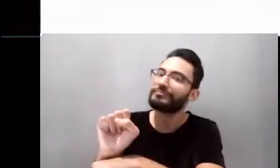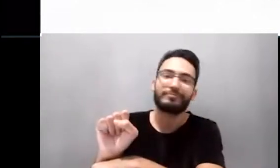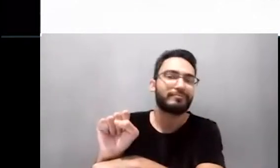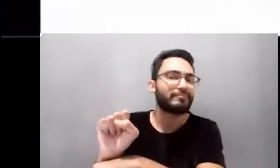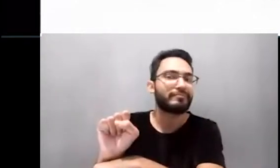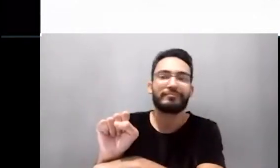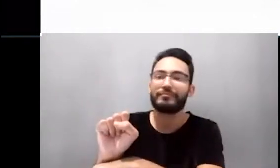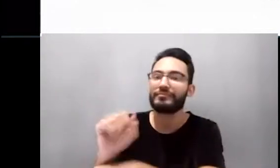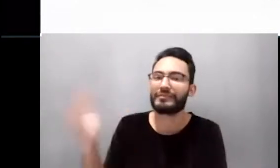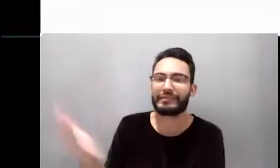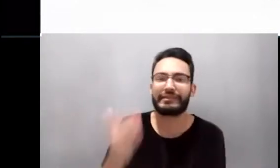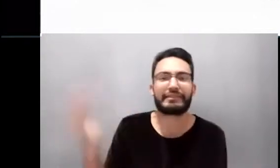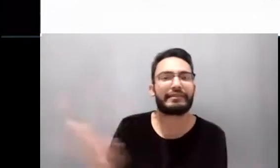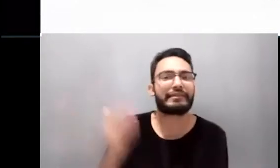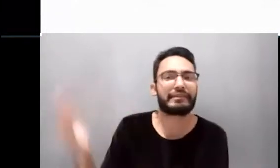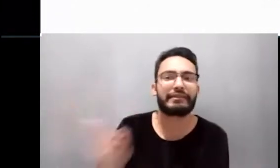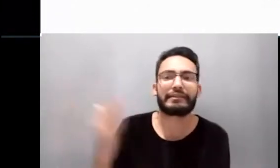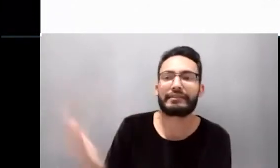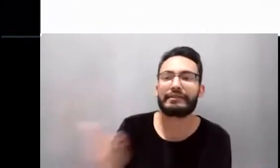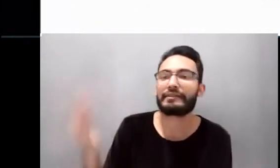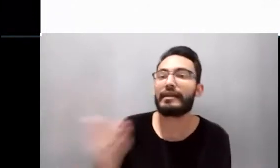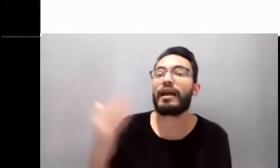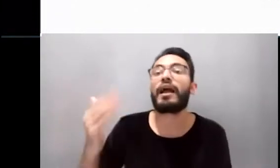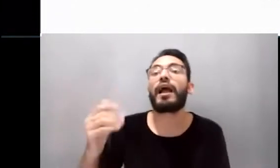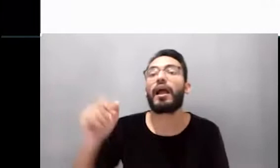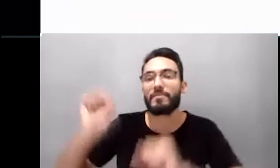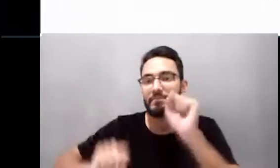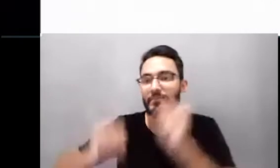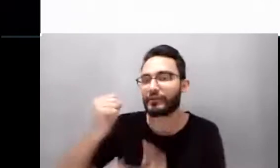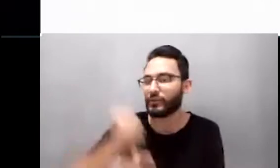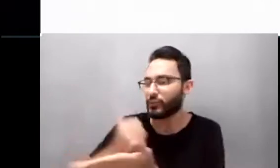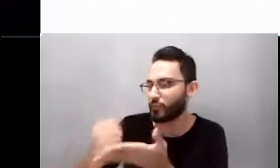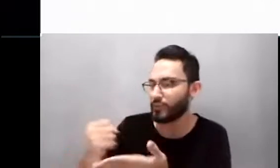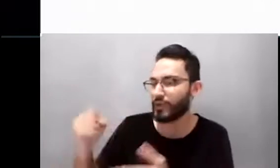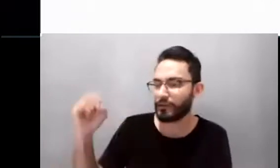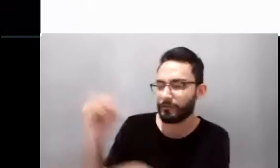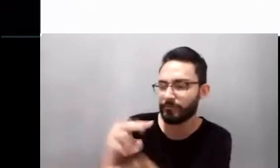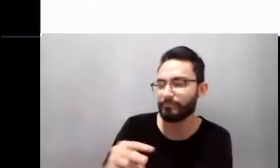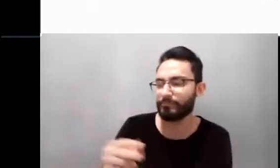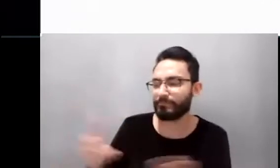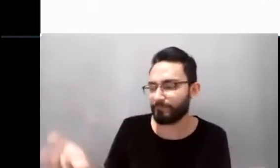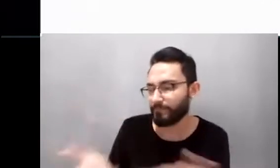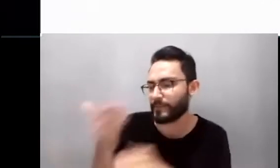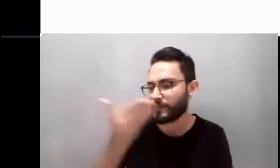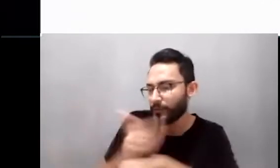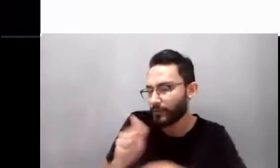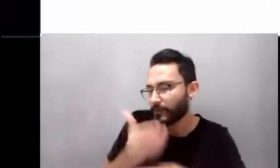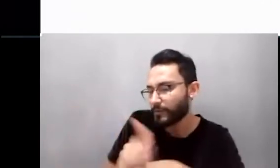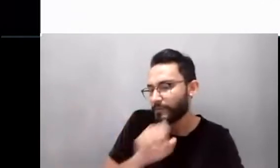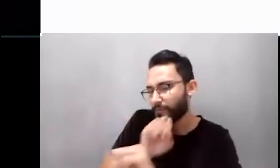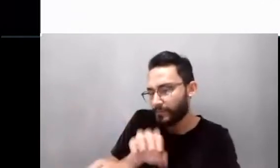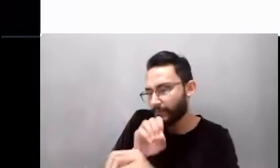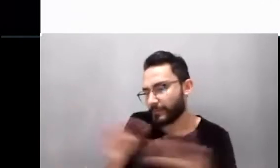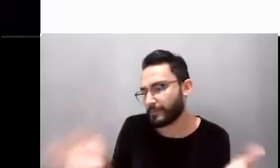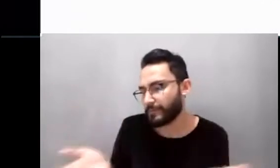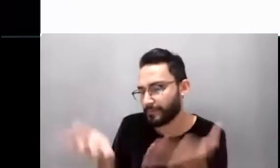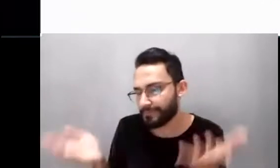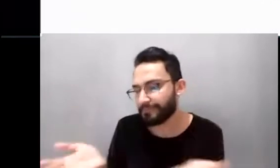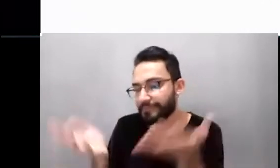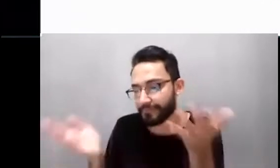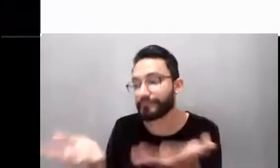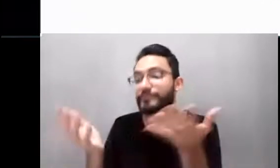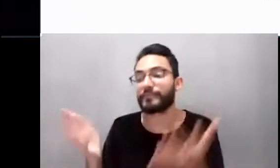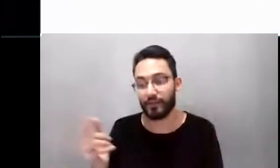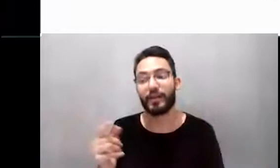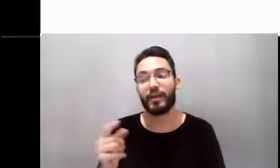vez mais as empresas estão contratando, estão investindo, estão capacitando as pessoas, né? Aqui a gente, por exemplo, a